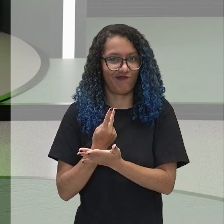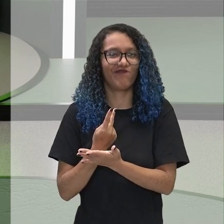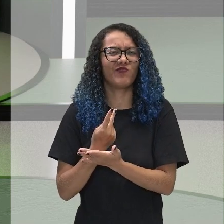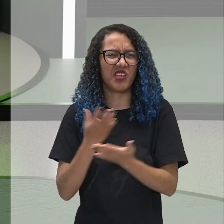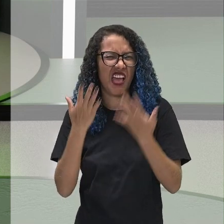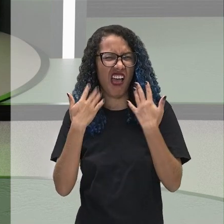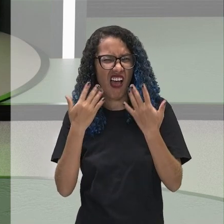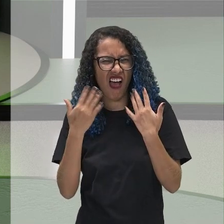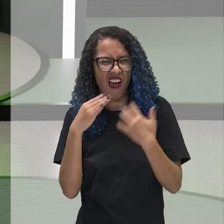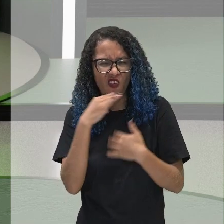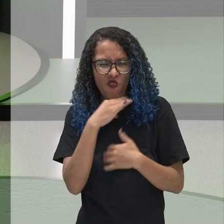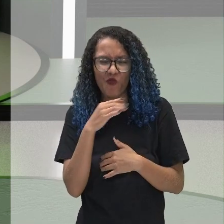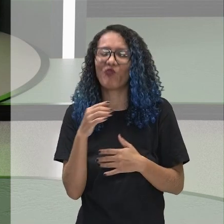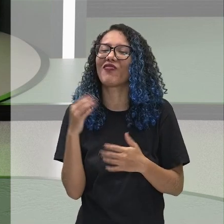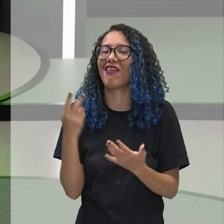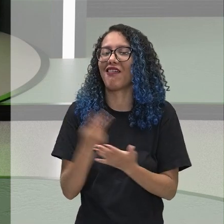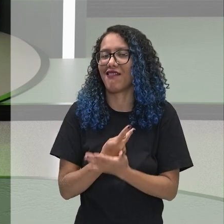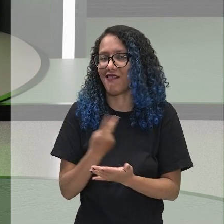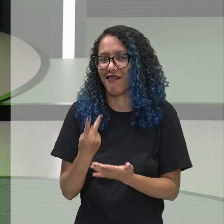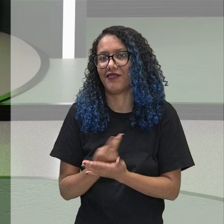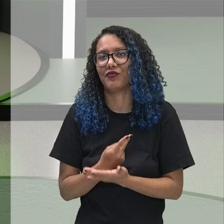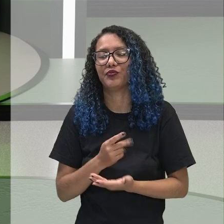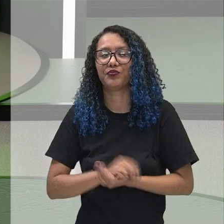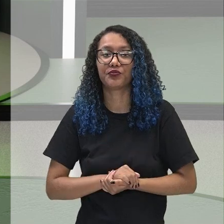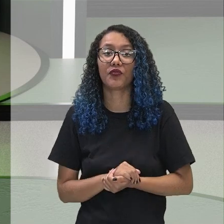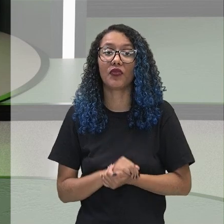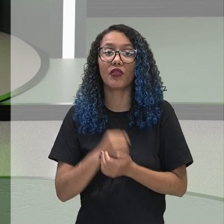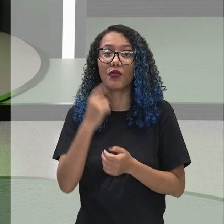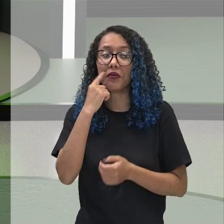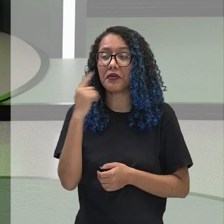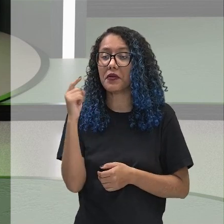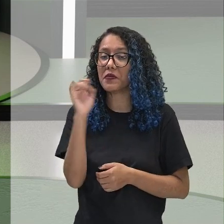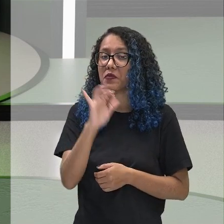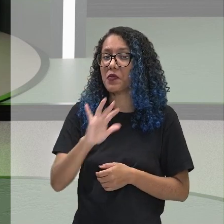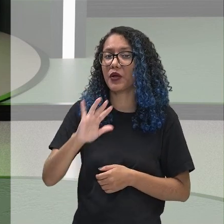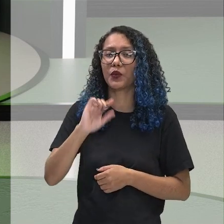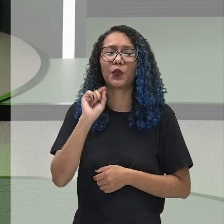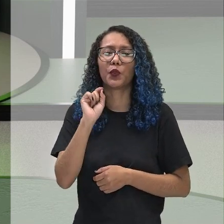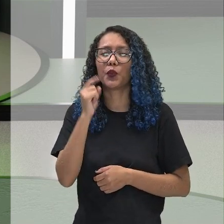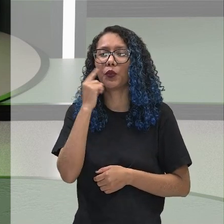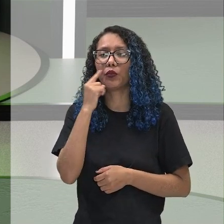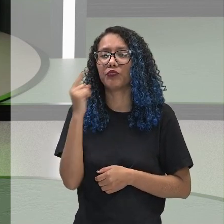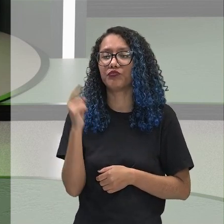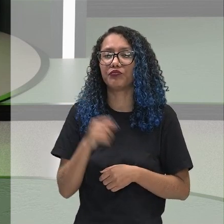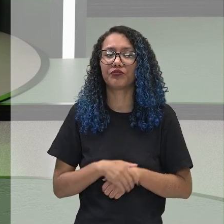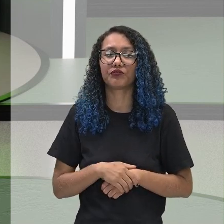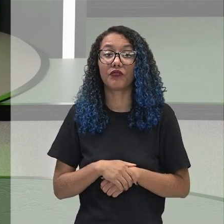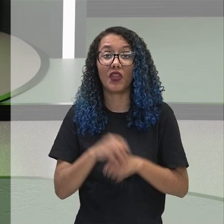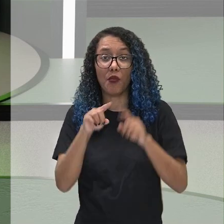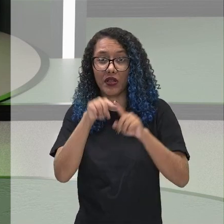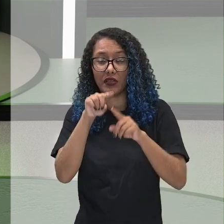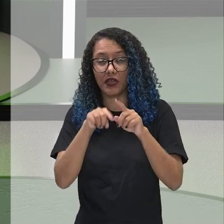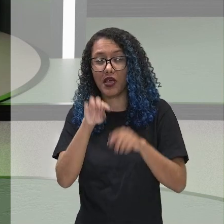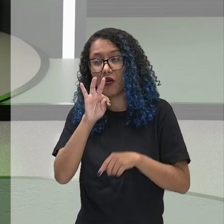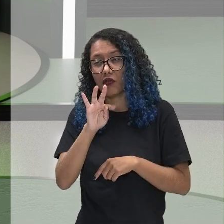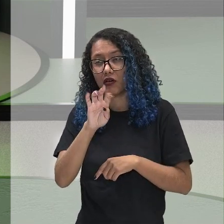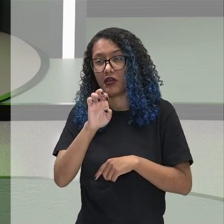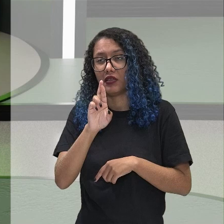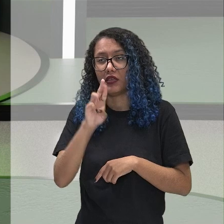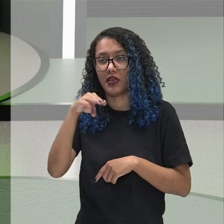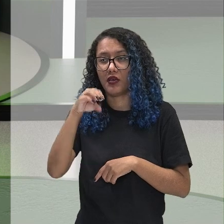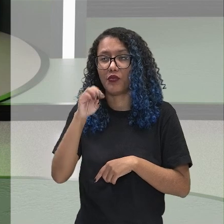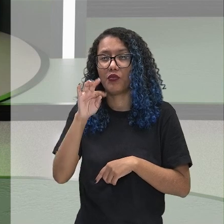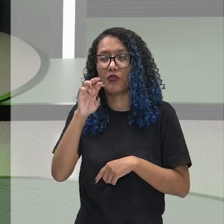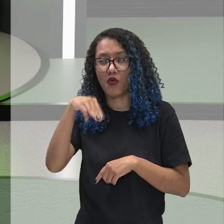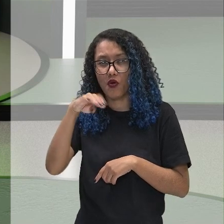certo? E observem aqui na nossa imagem, nós temos um termômetro. Geralmente todo